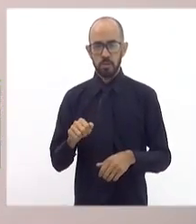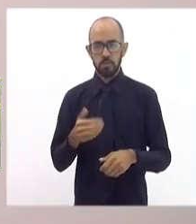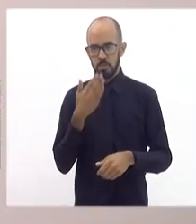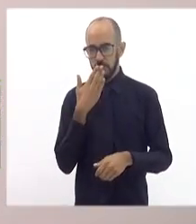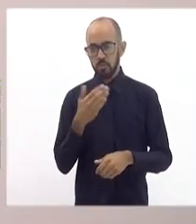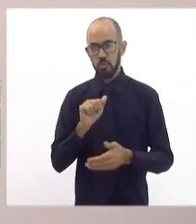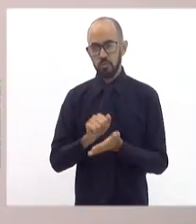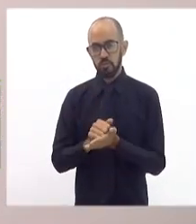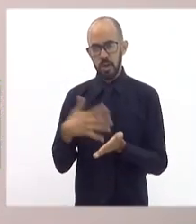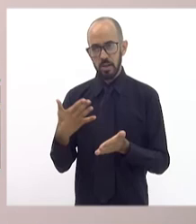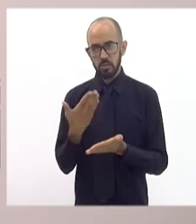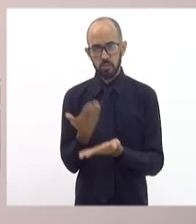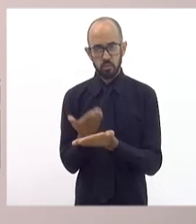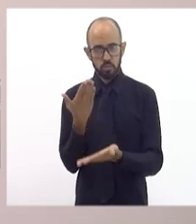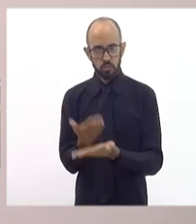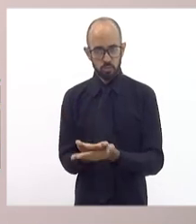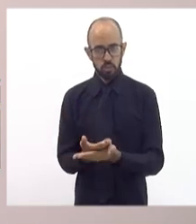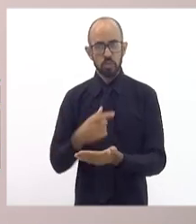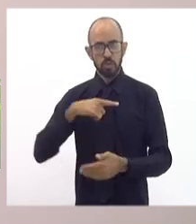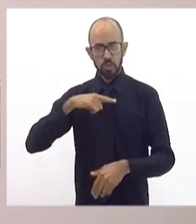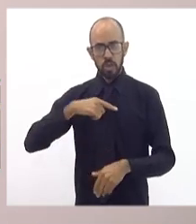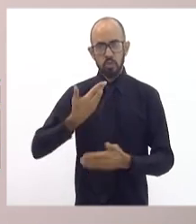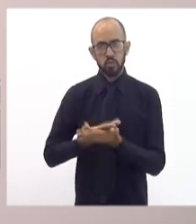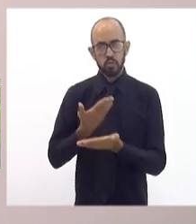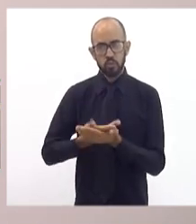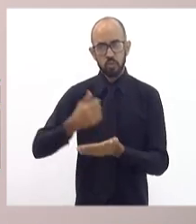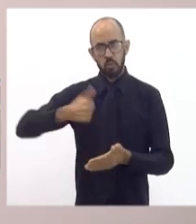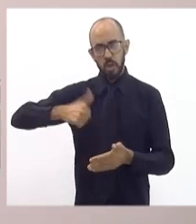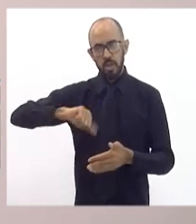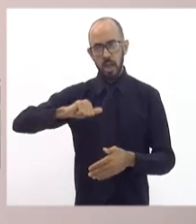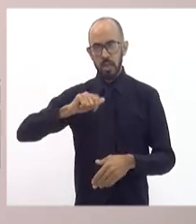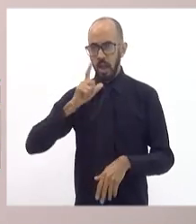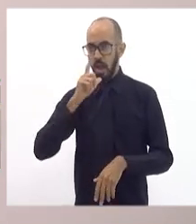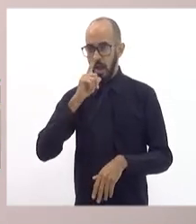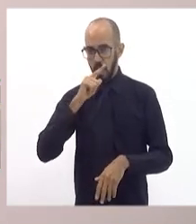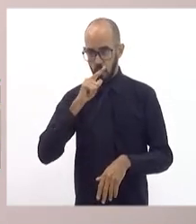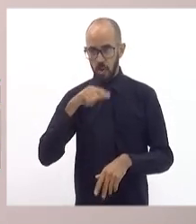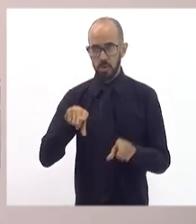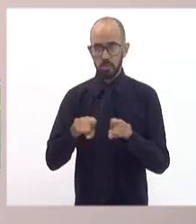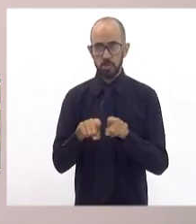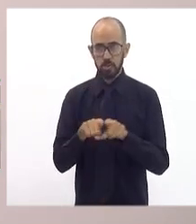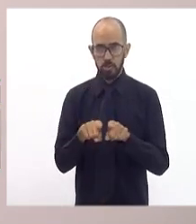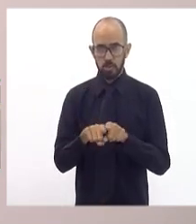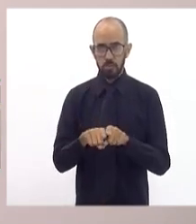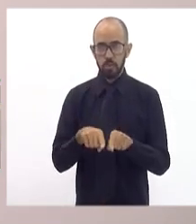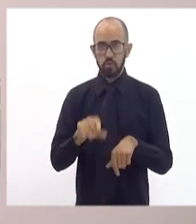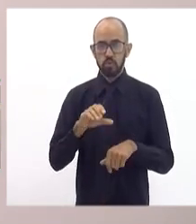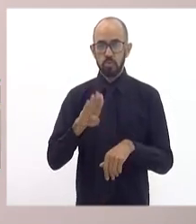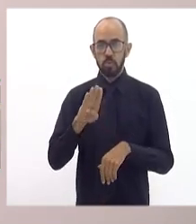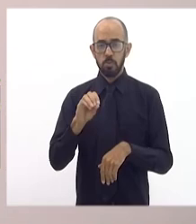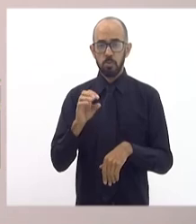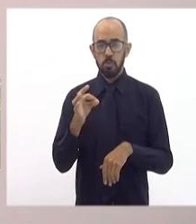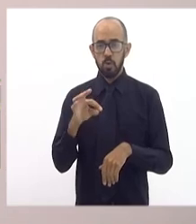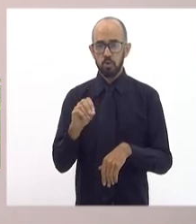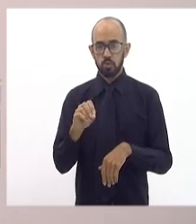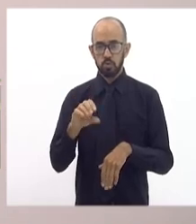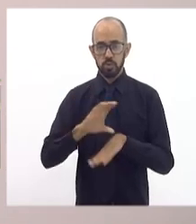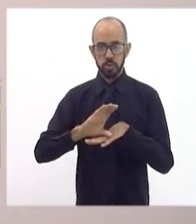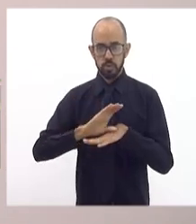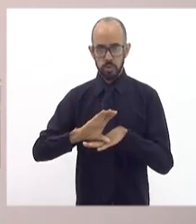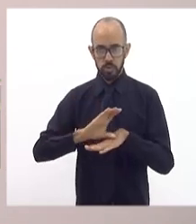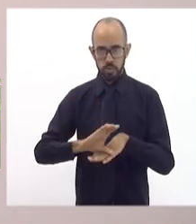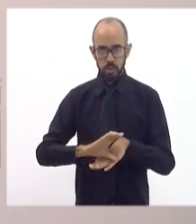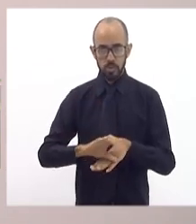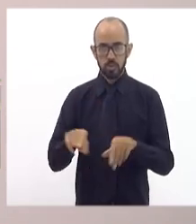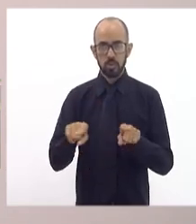estende Tudo de qualidade da água sobre as embarcações foram solicitados e Instituto e a gente tudo sobre o boto-cinza estudo sobre o ruído dos